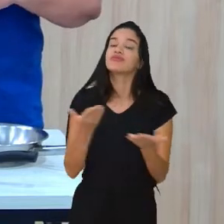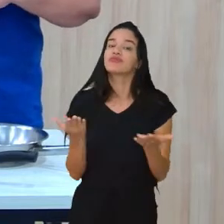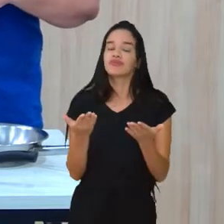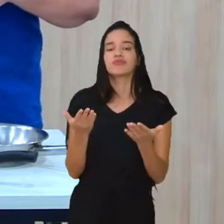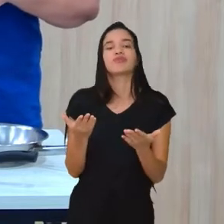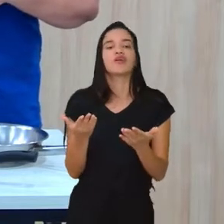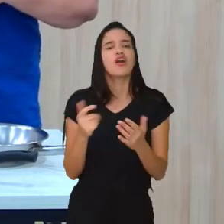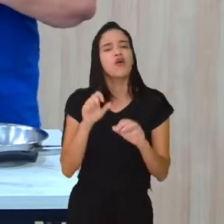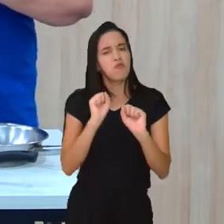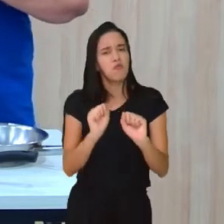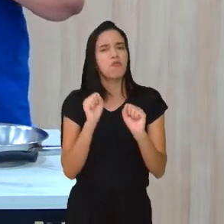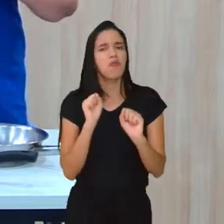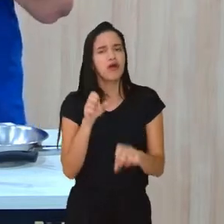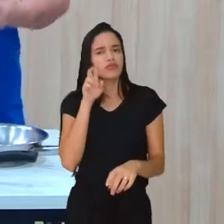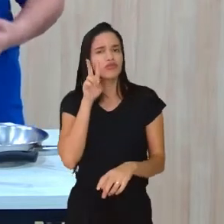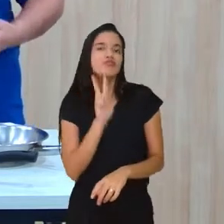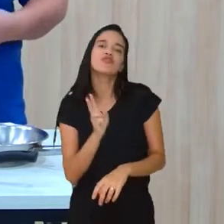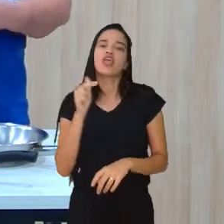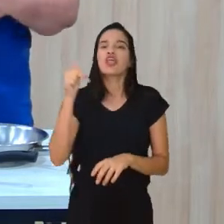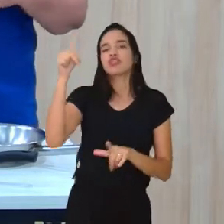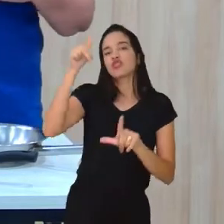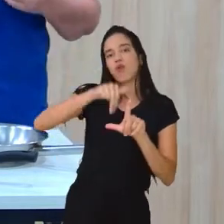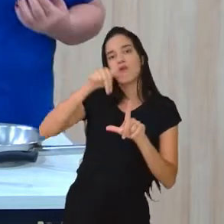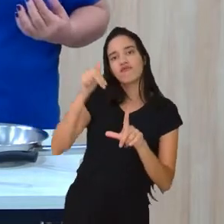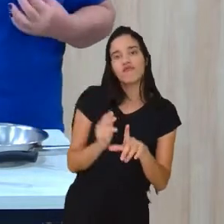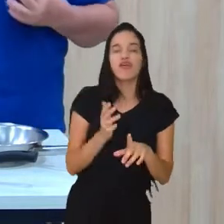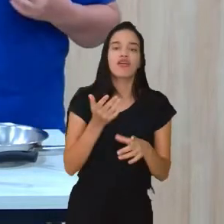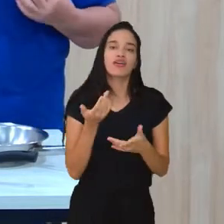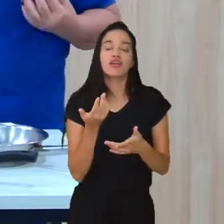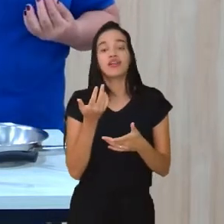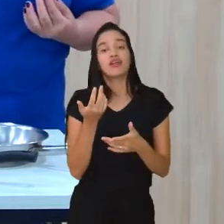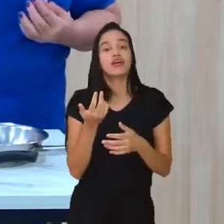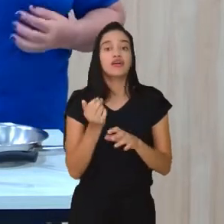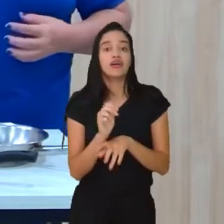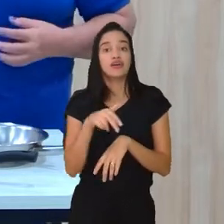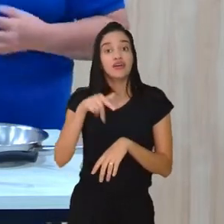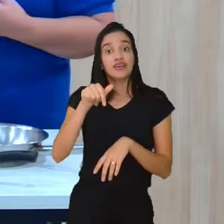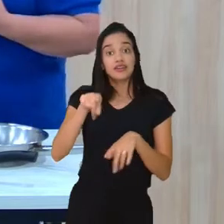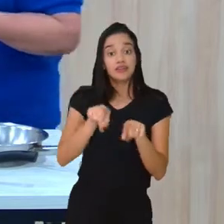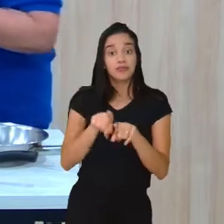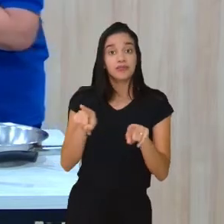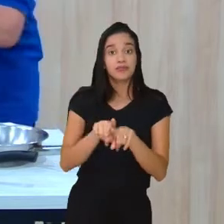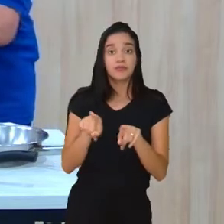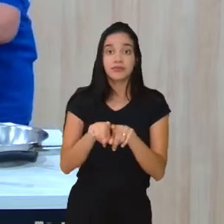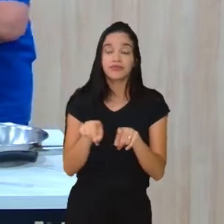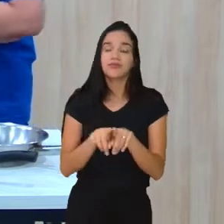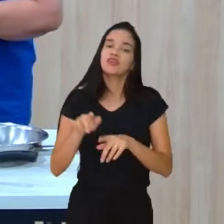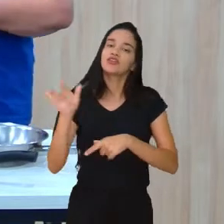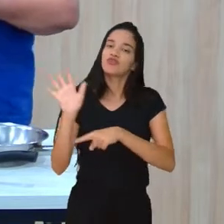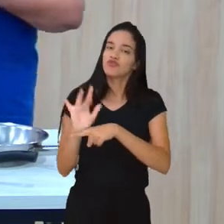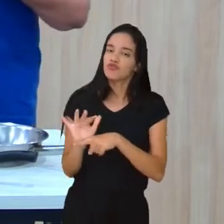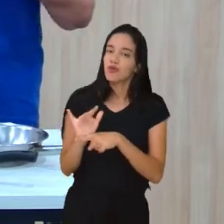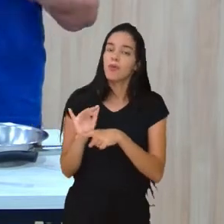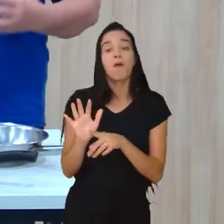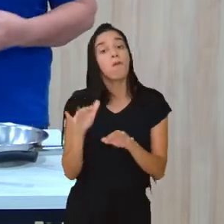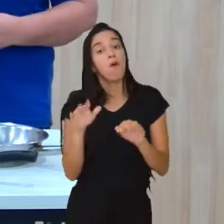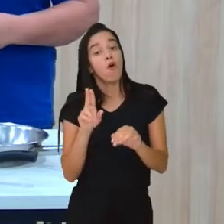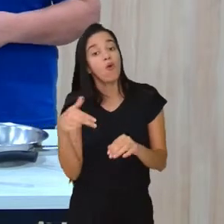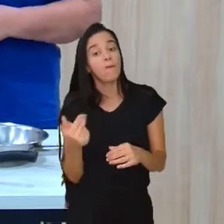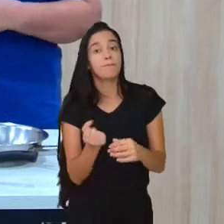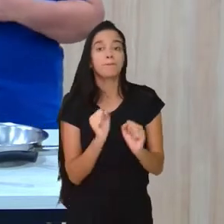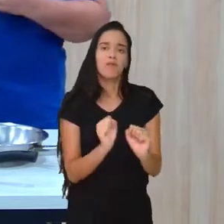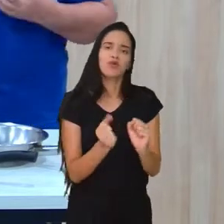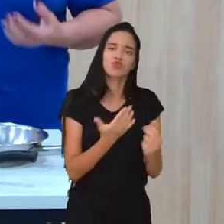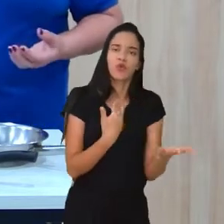de, vocês podem ver através de novela, através de filmes, de documentários, mas eu posso também comparar a lareira com